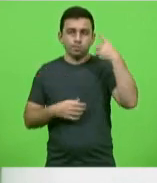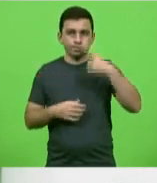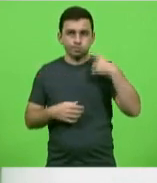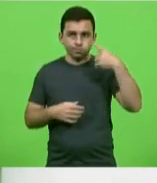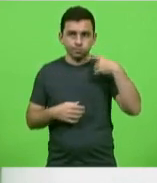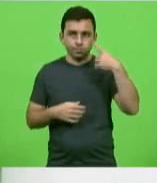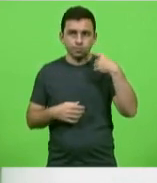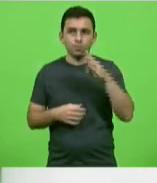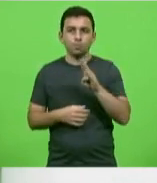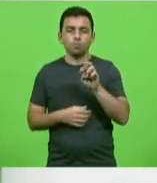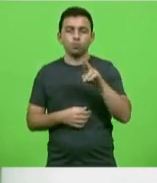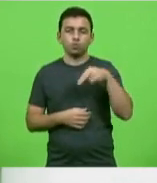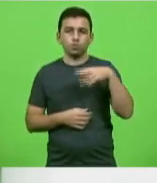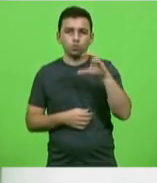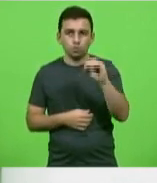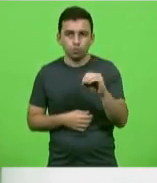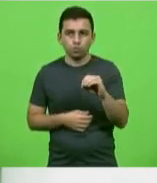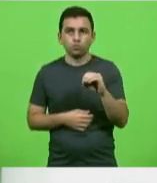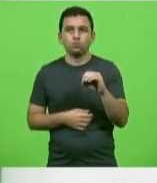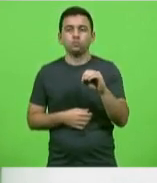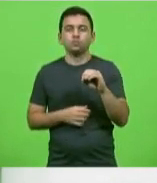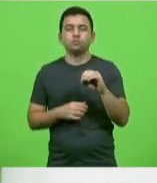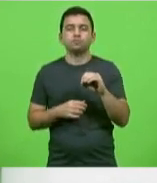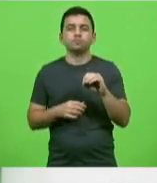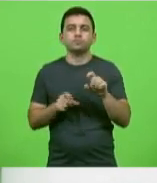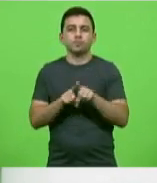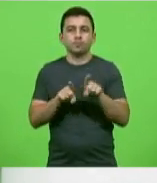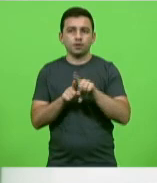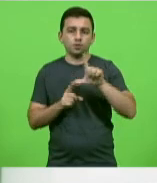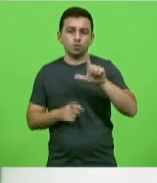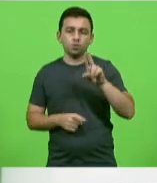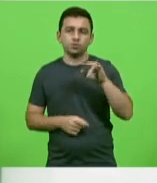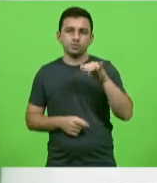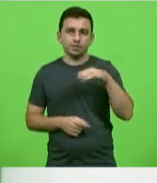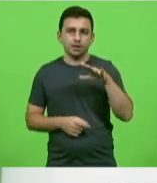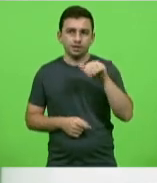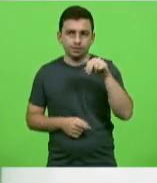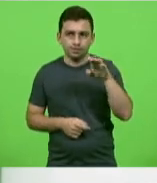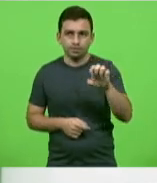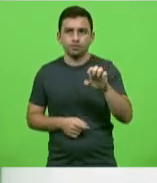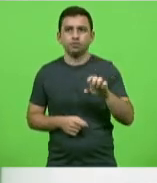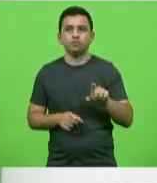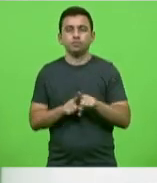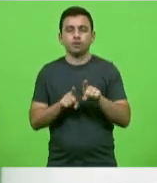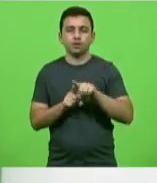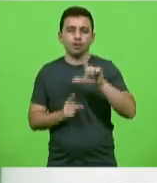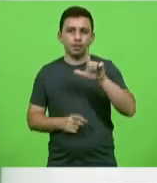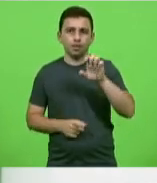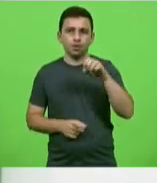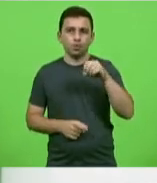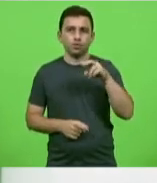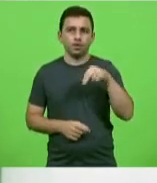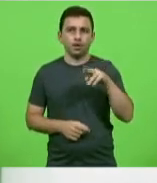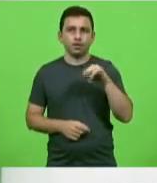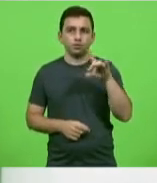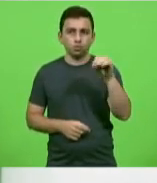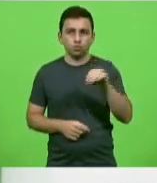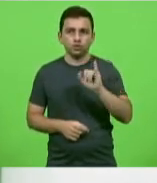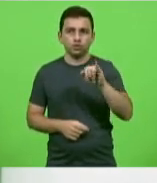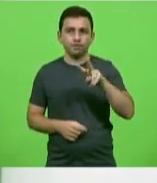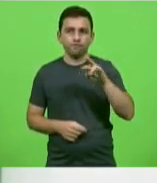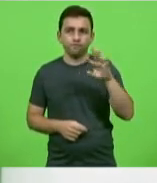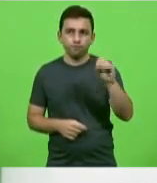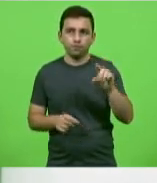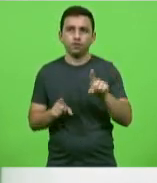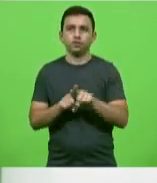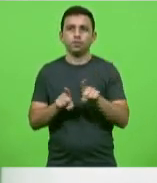denunciantes Bruno de Oliveira Carreirão, Luciane Beckhauser Borchardt, Leonardo Borchardt, Ivo Borchardt